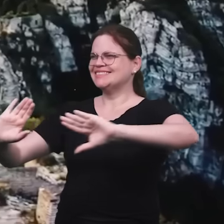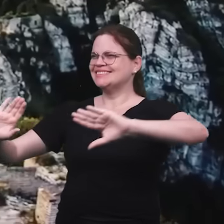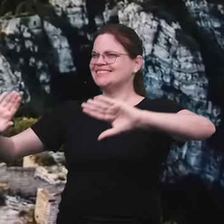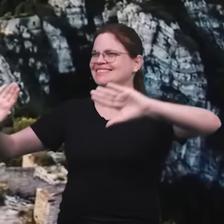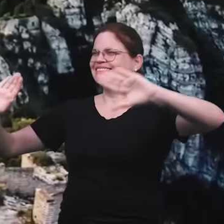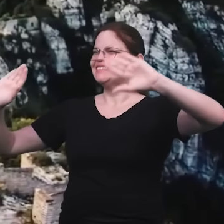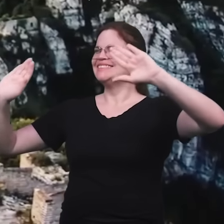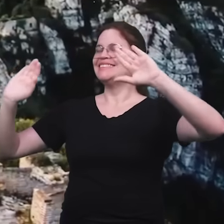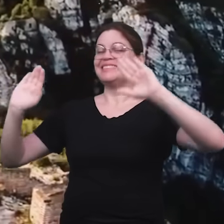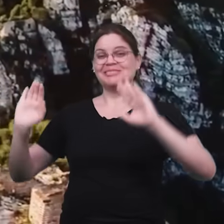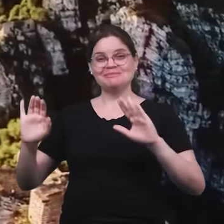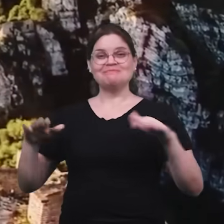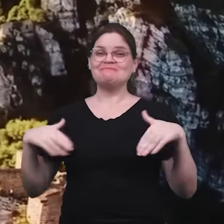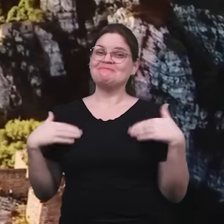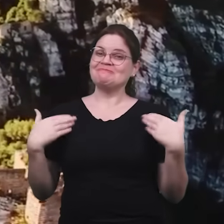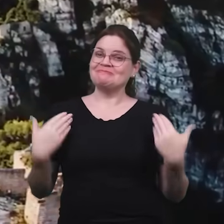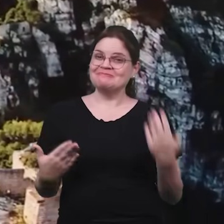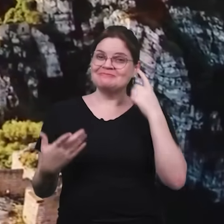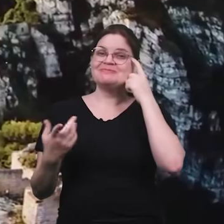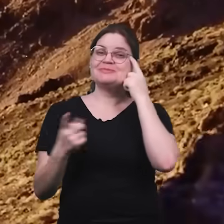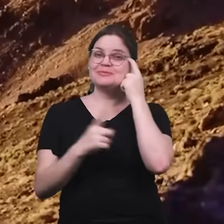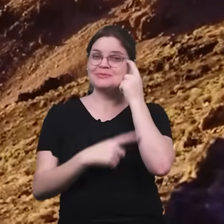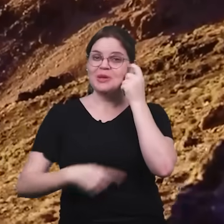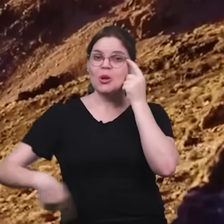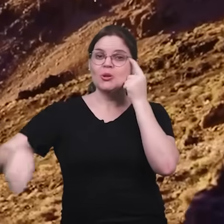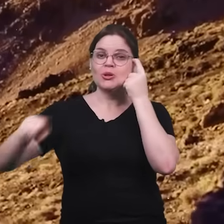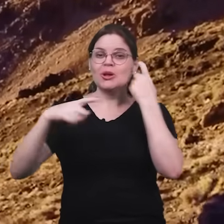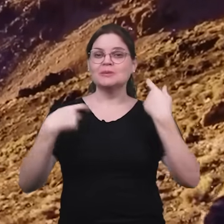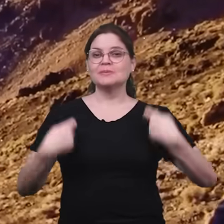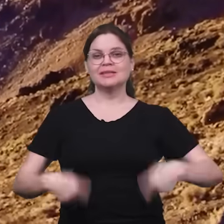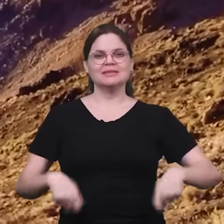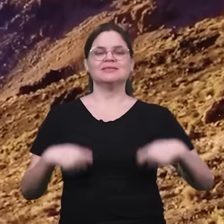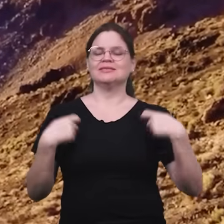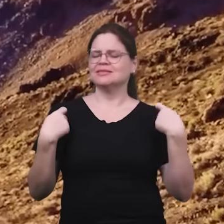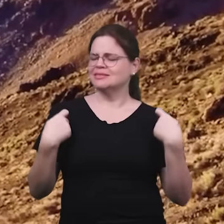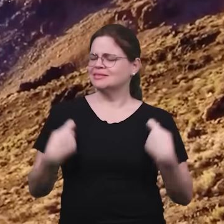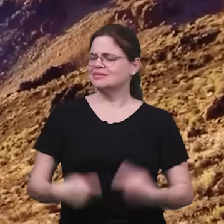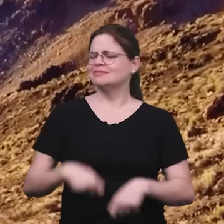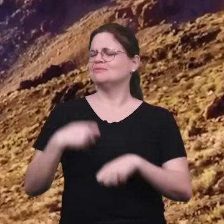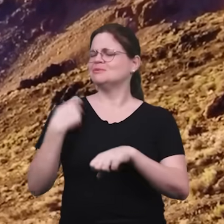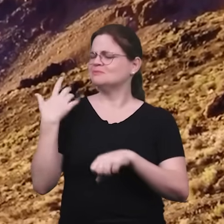Viveremos